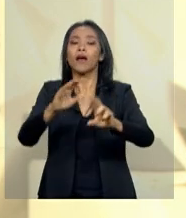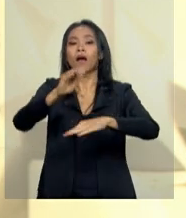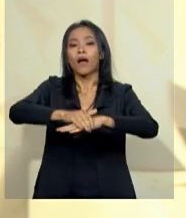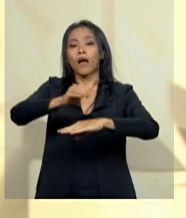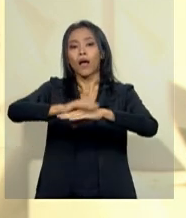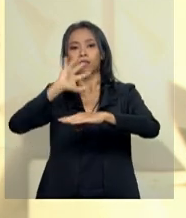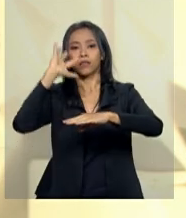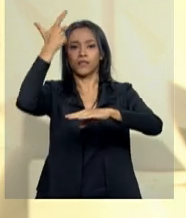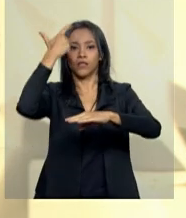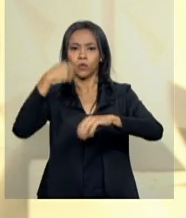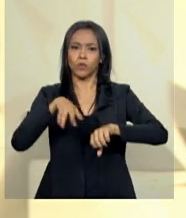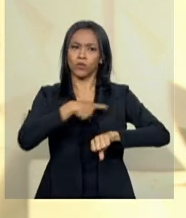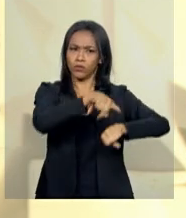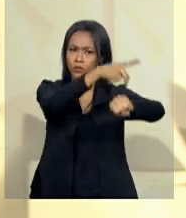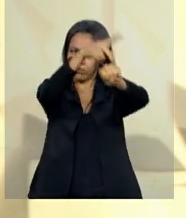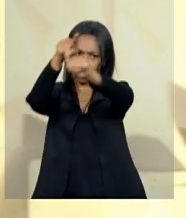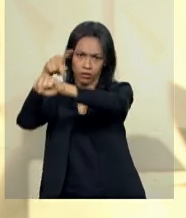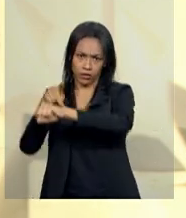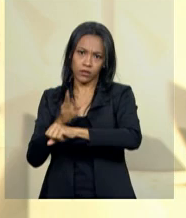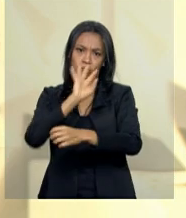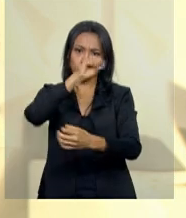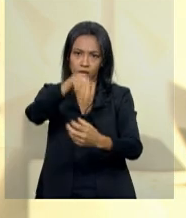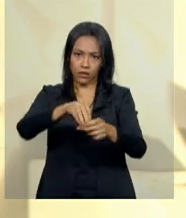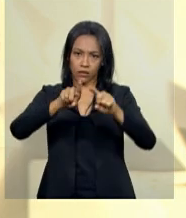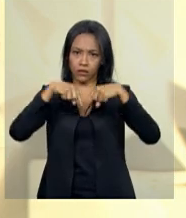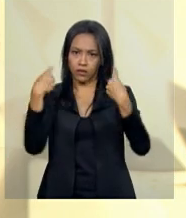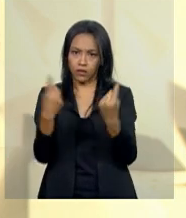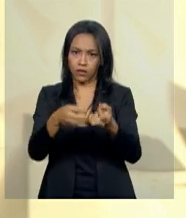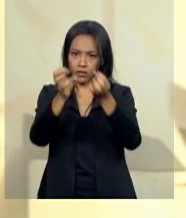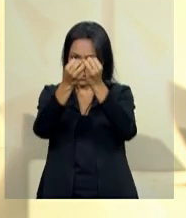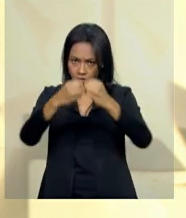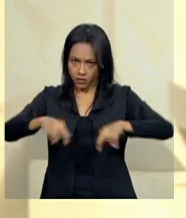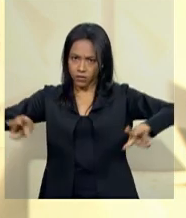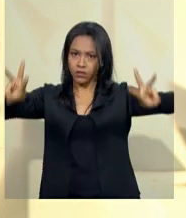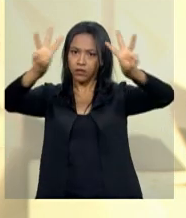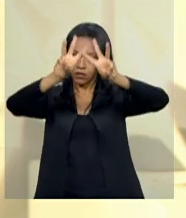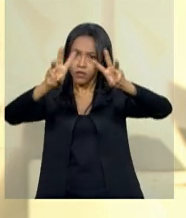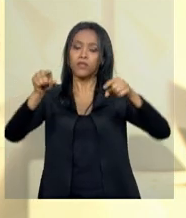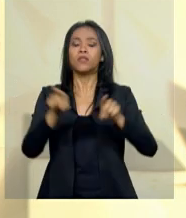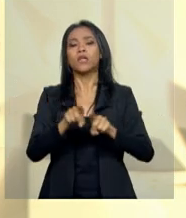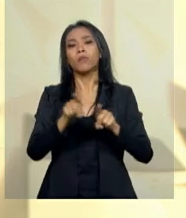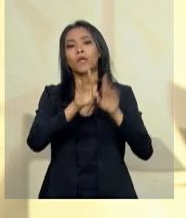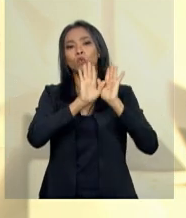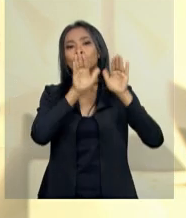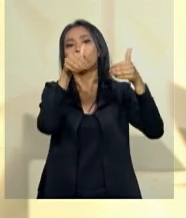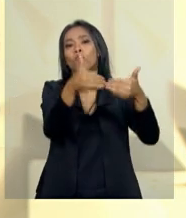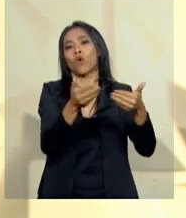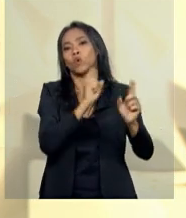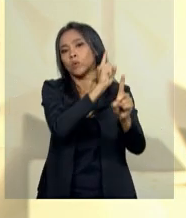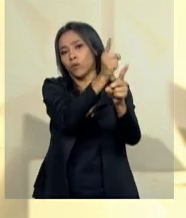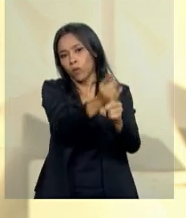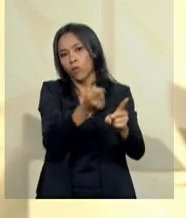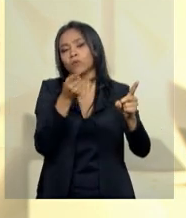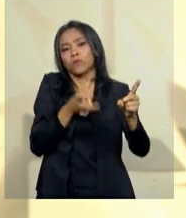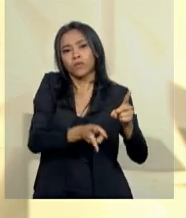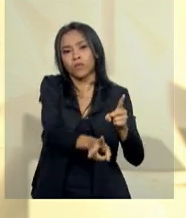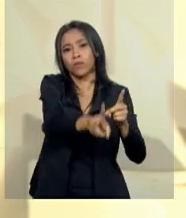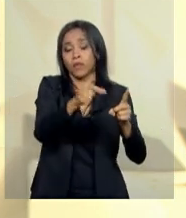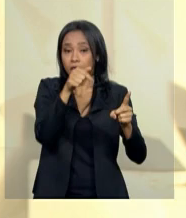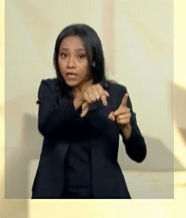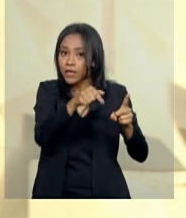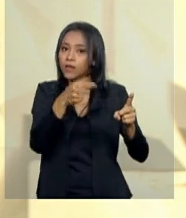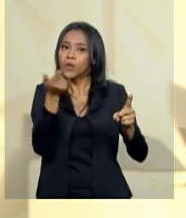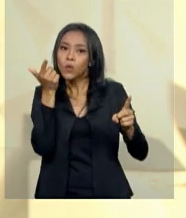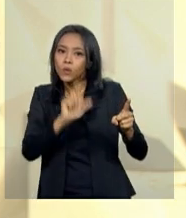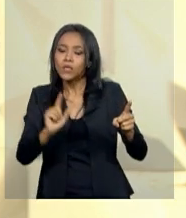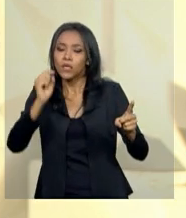cortes internacionais, as decisões dos foros multilaterais e, a partir daí, construir uma